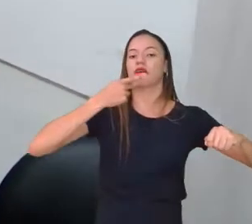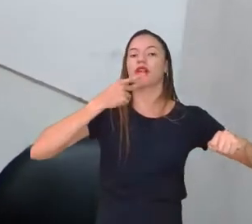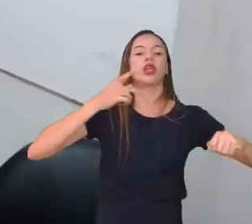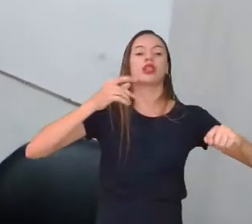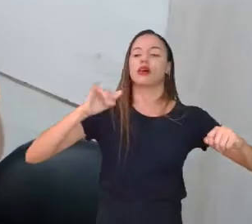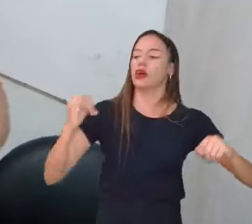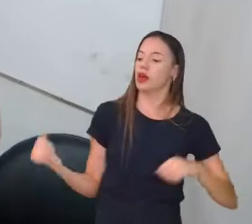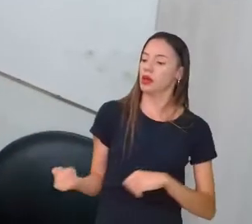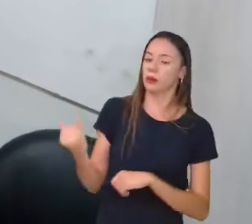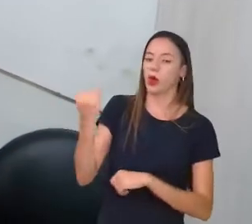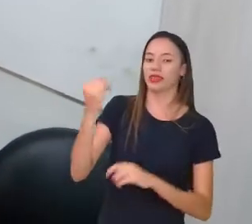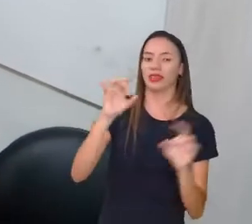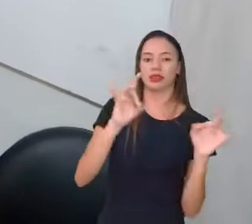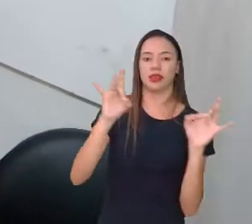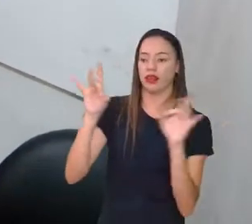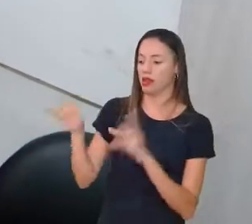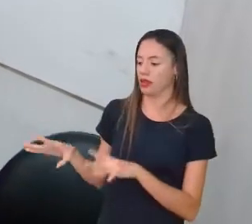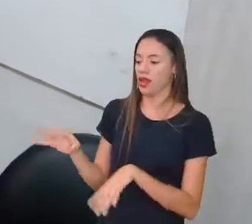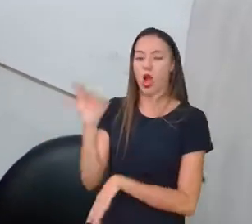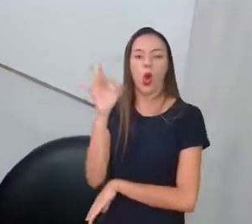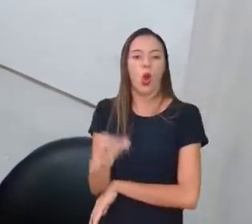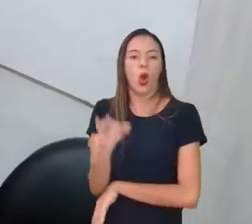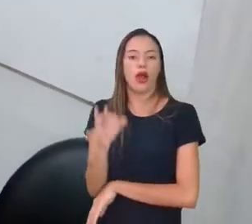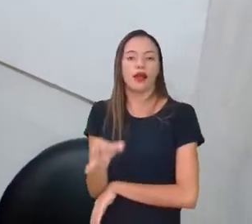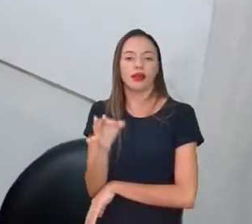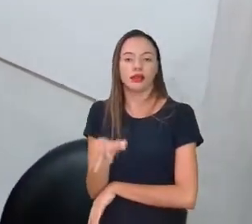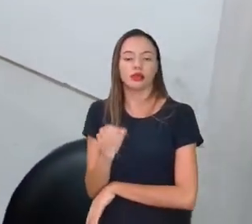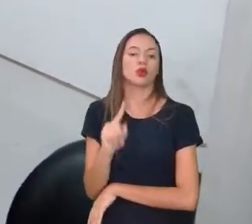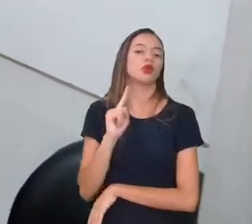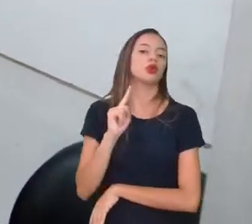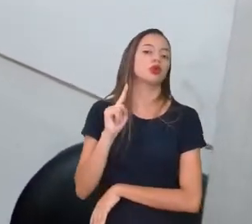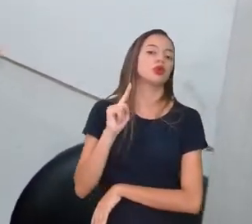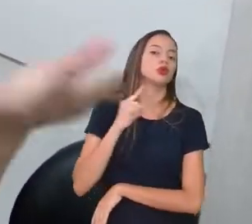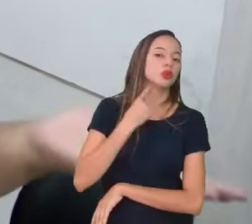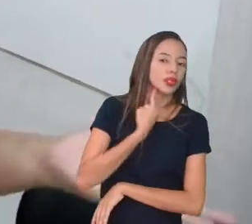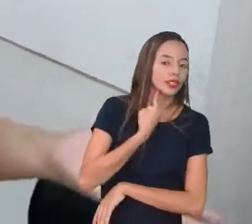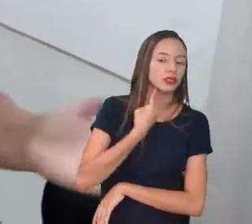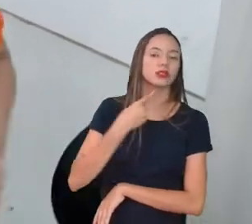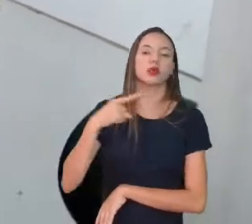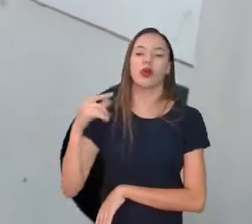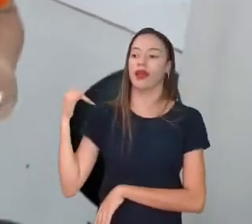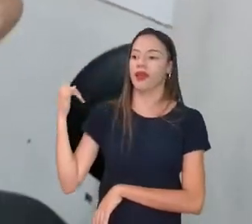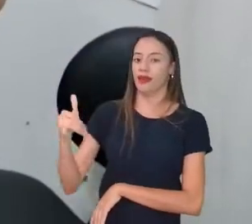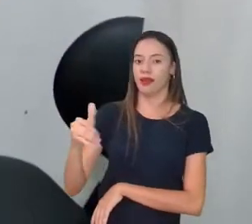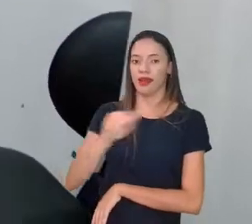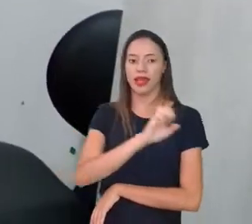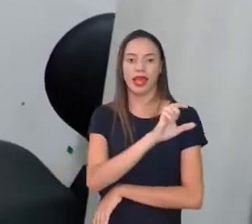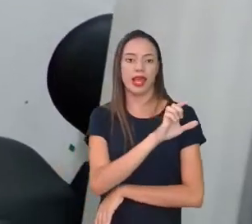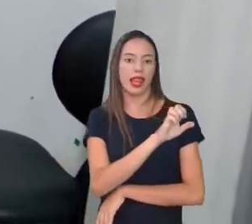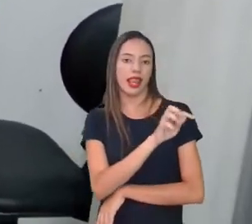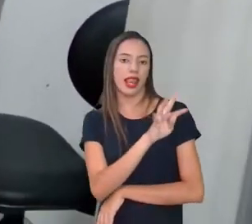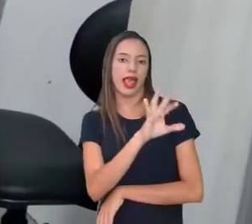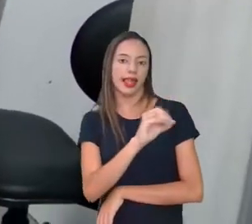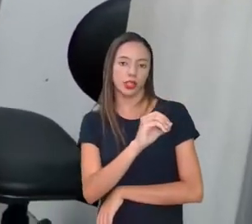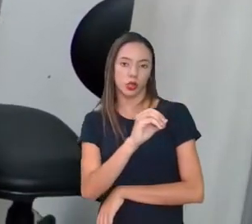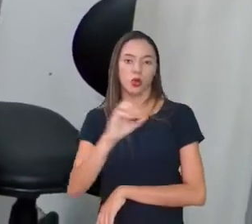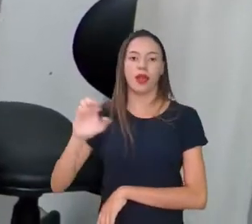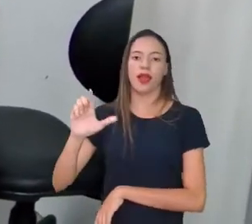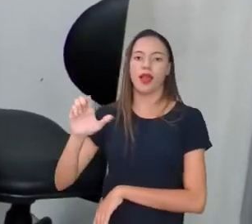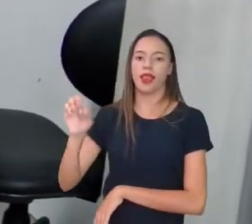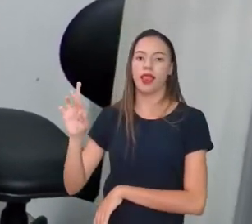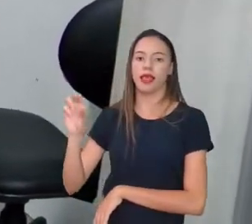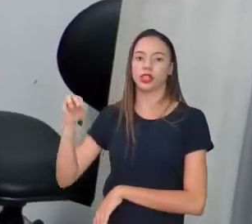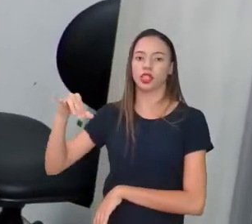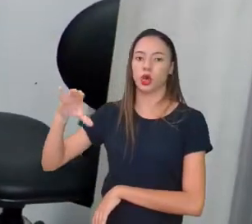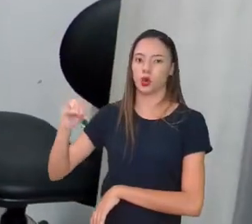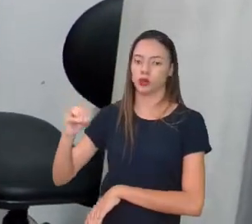importância do descarte correto do lixo eletrônico e elétrico também, tá certo? Eu quero que as pessoas